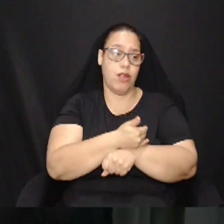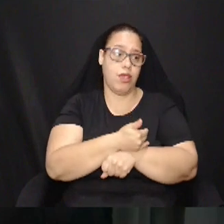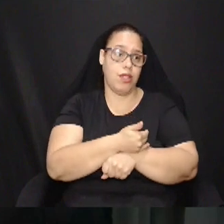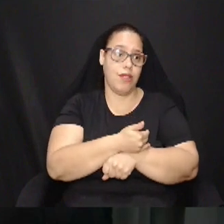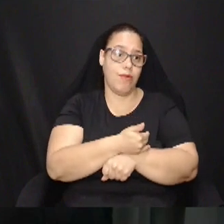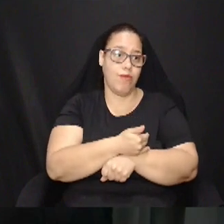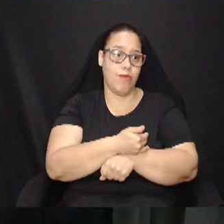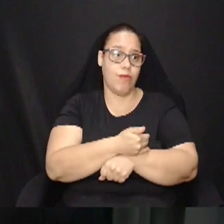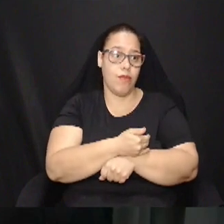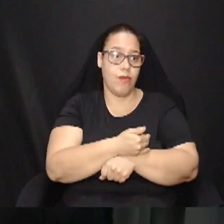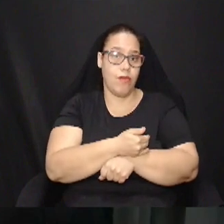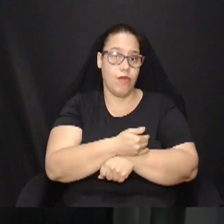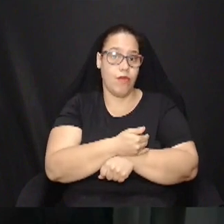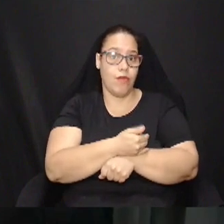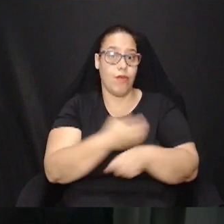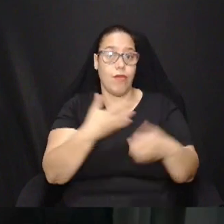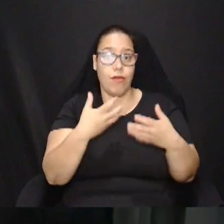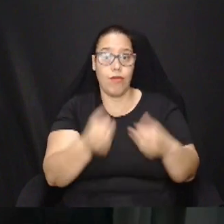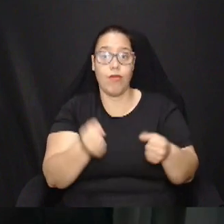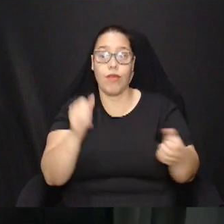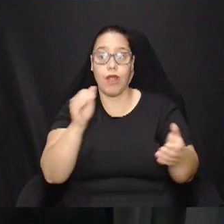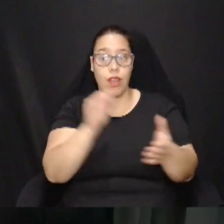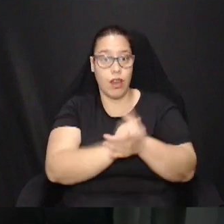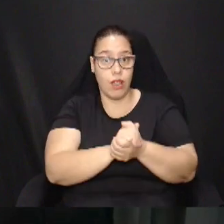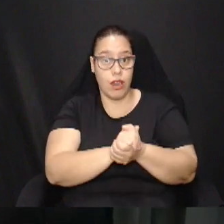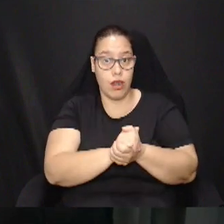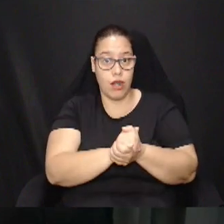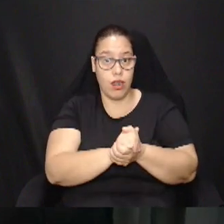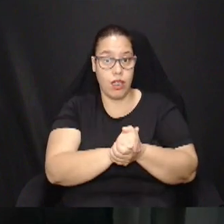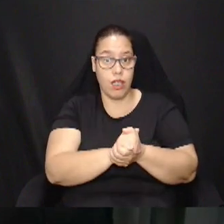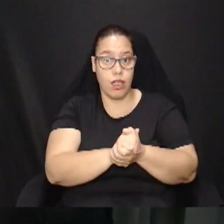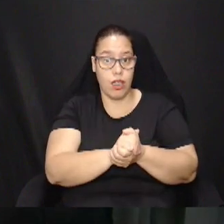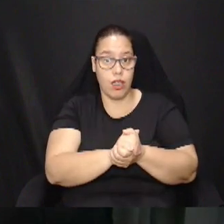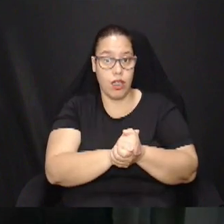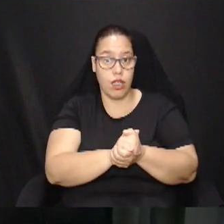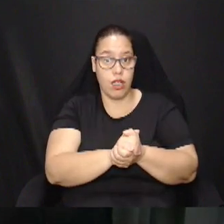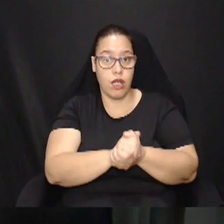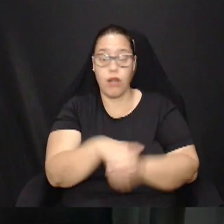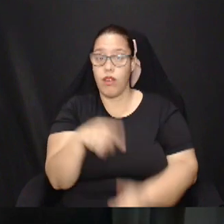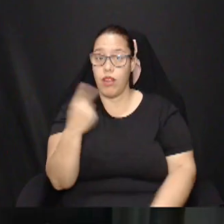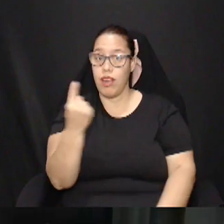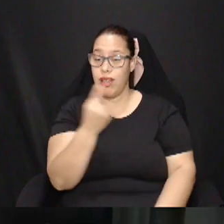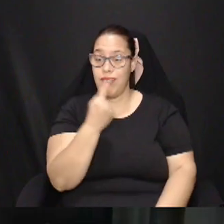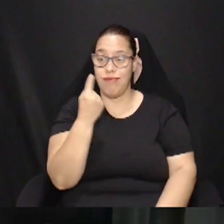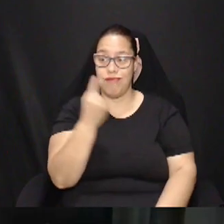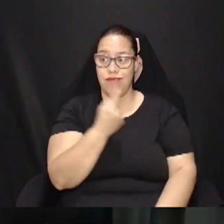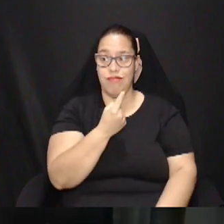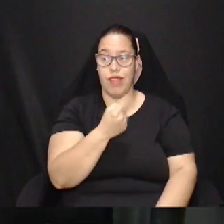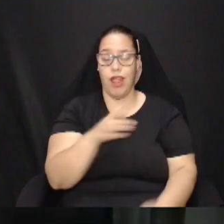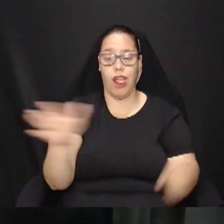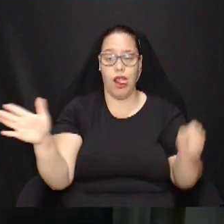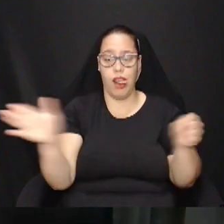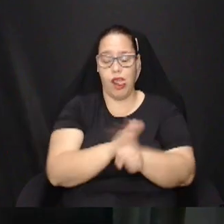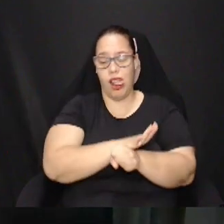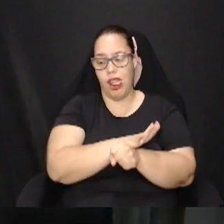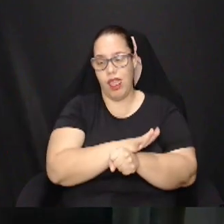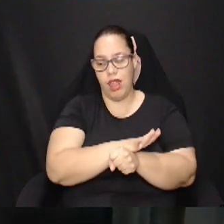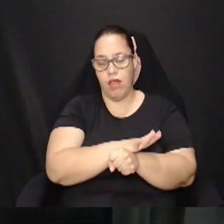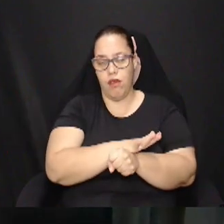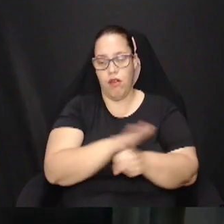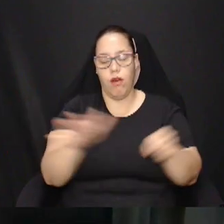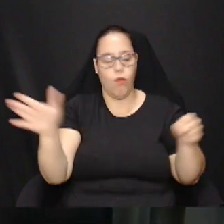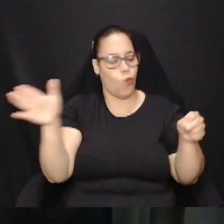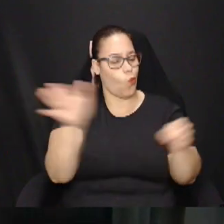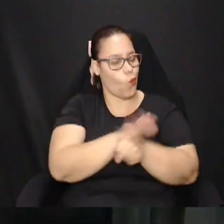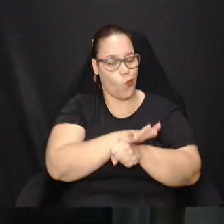estamos acolhendo casais que van a engravidar sozinhos, está cheio de casais com um par